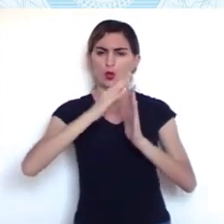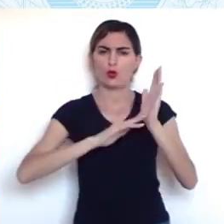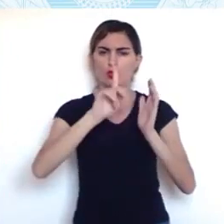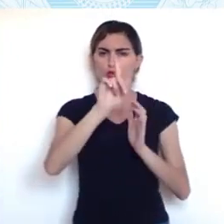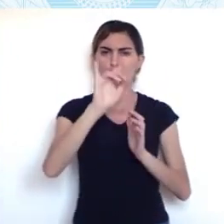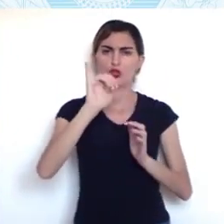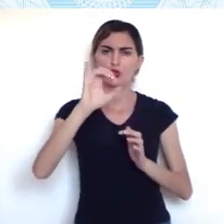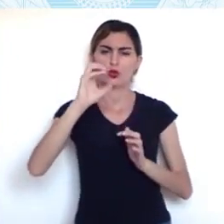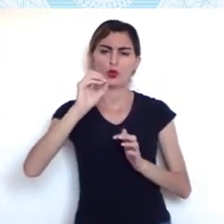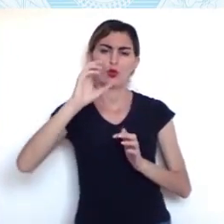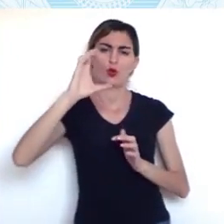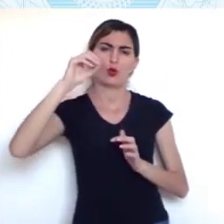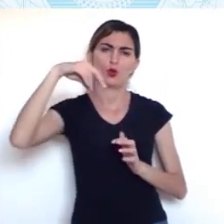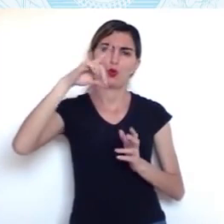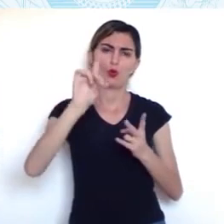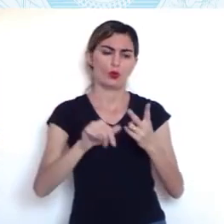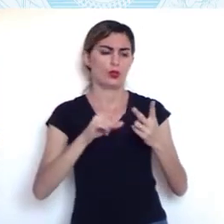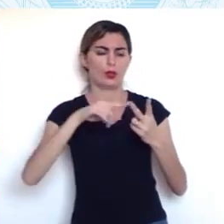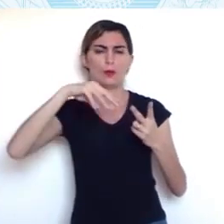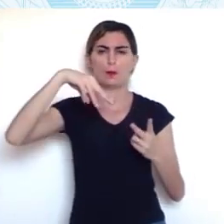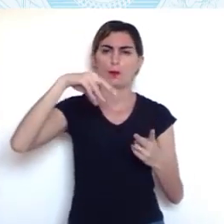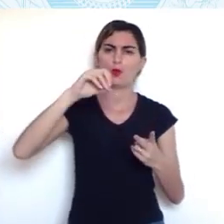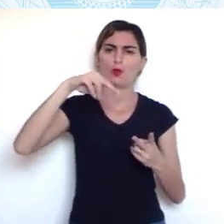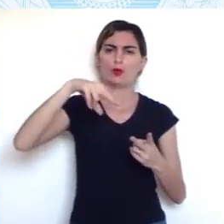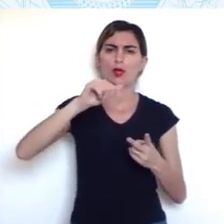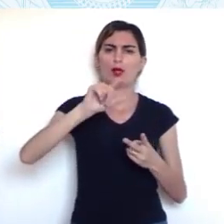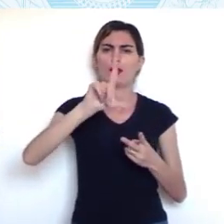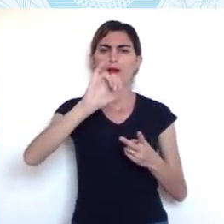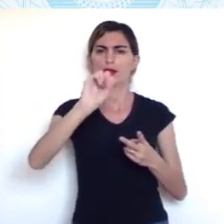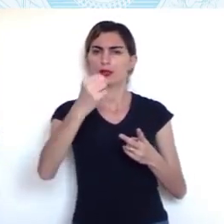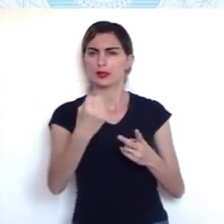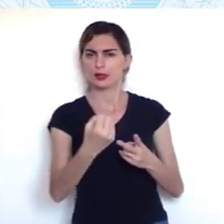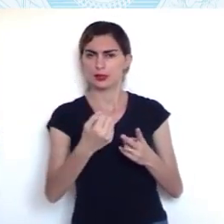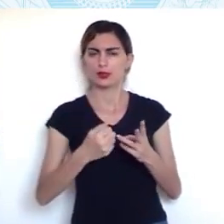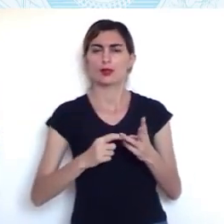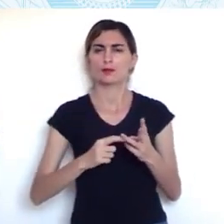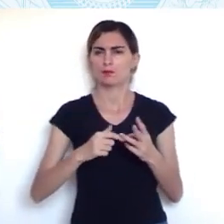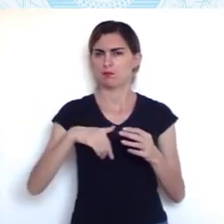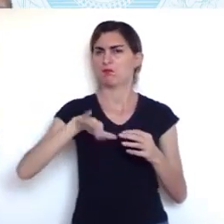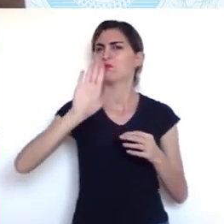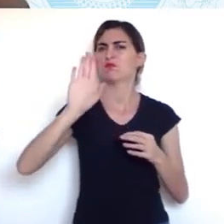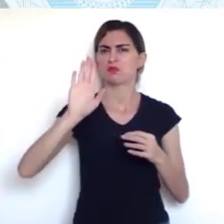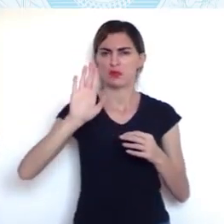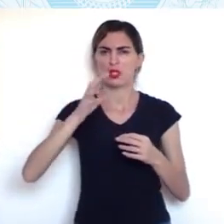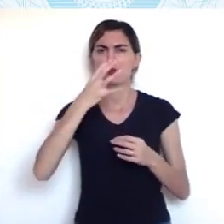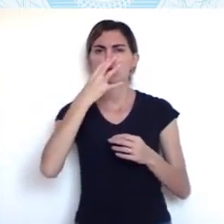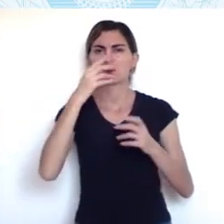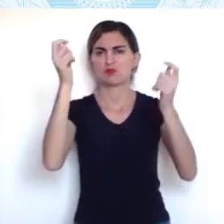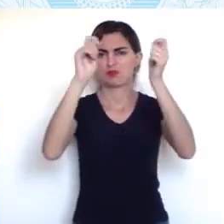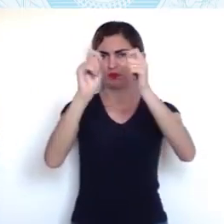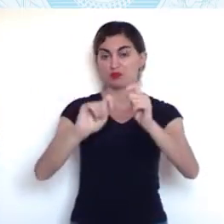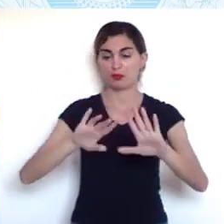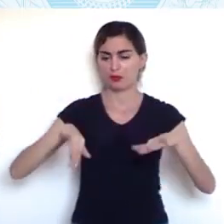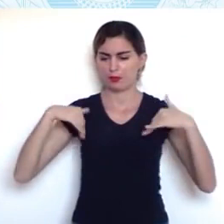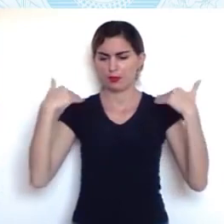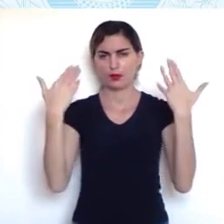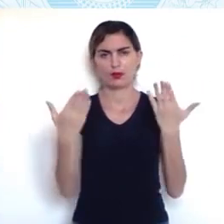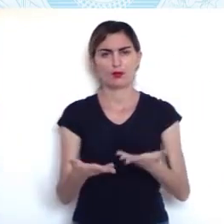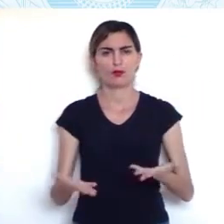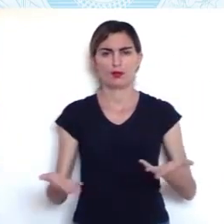obra Gioconda, Mona Lisa, uma das maiores obras do campo artístico até